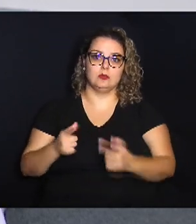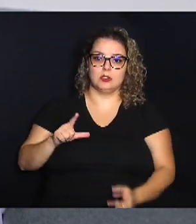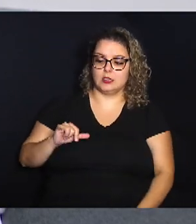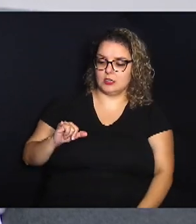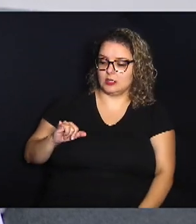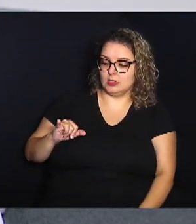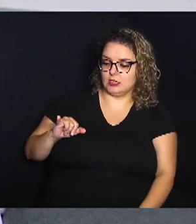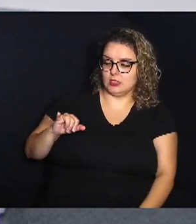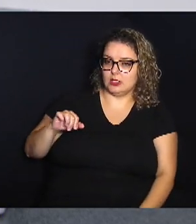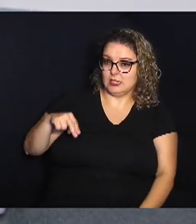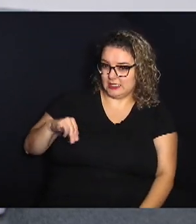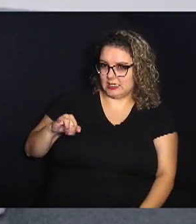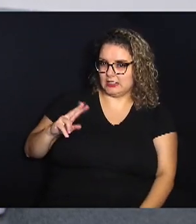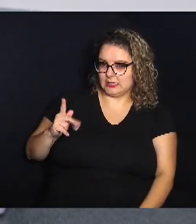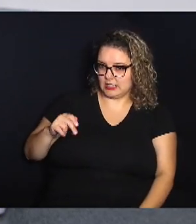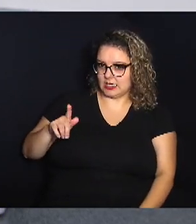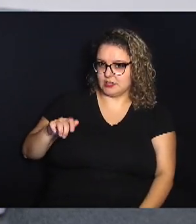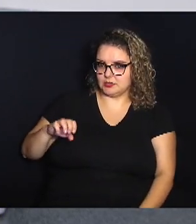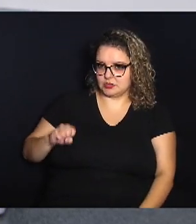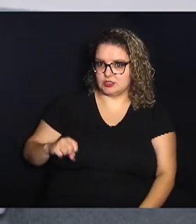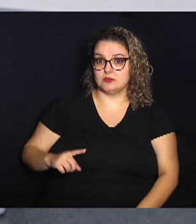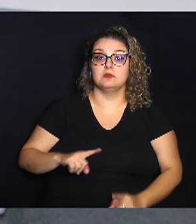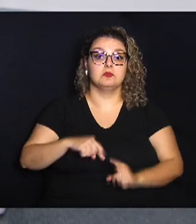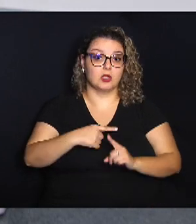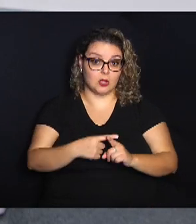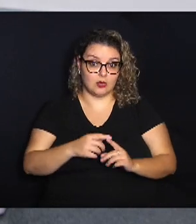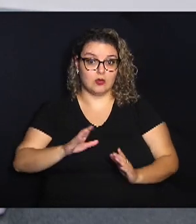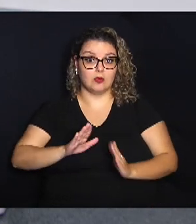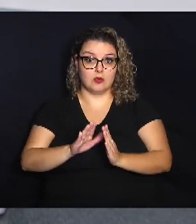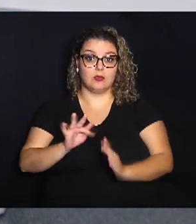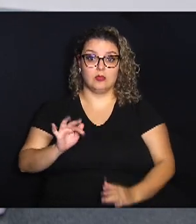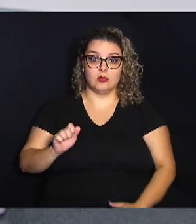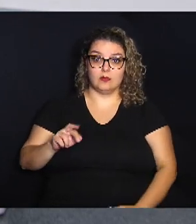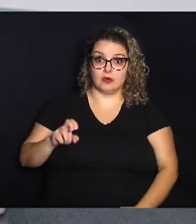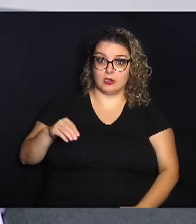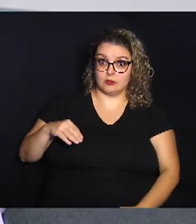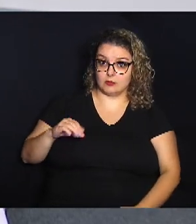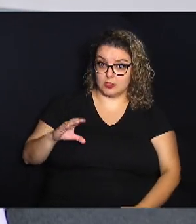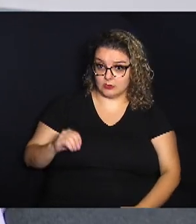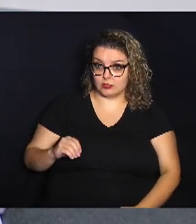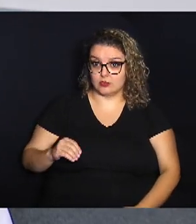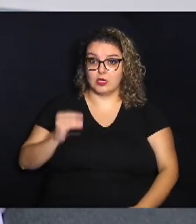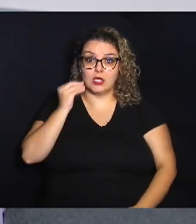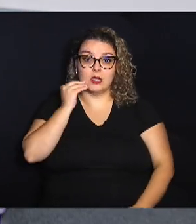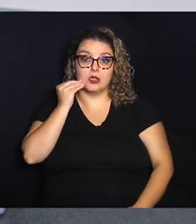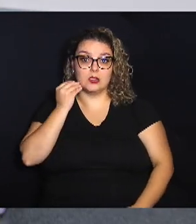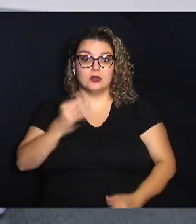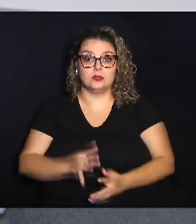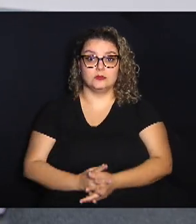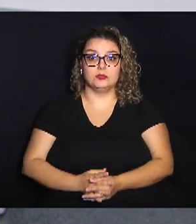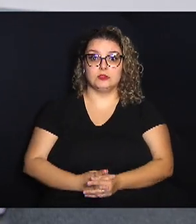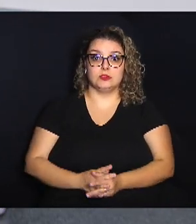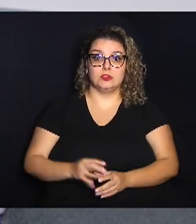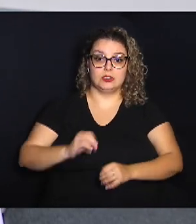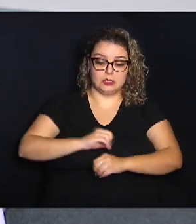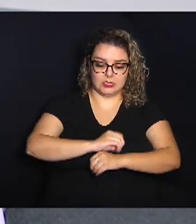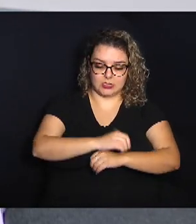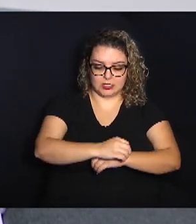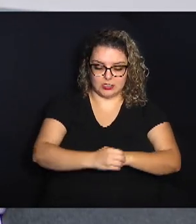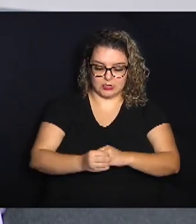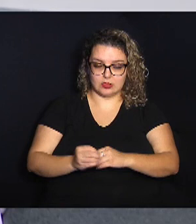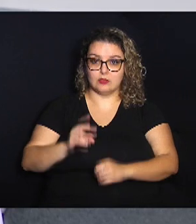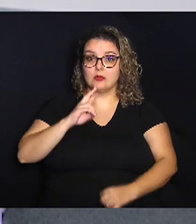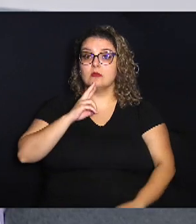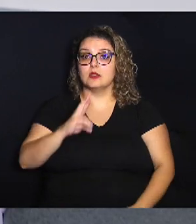tumorais responderam positivamente frente ao fármaco teste, e entre as células que